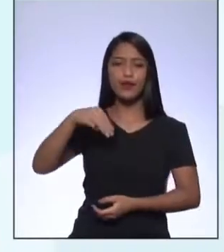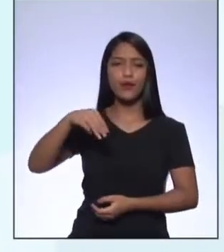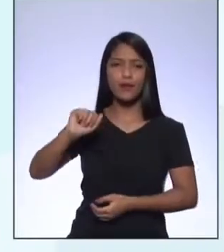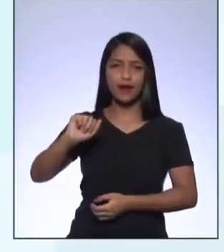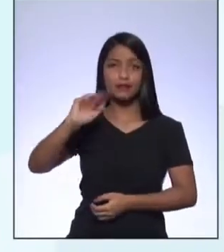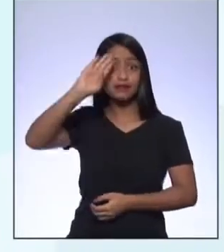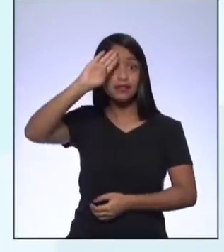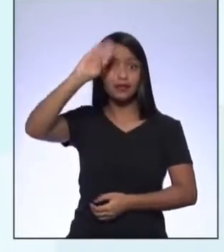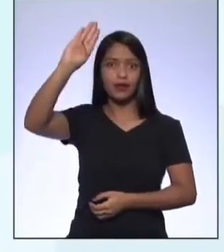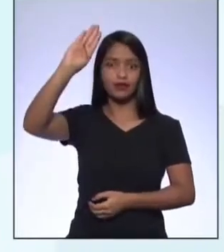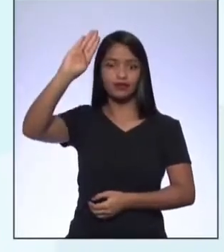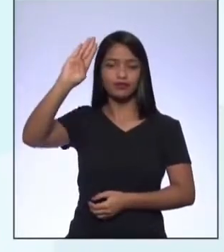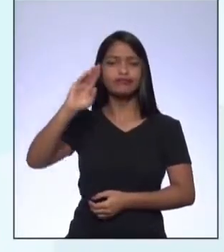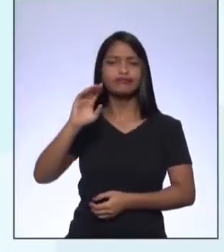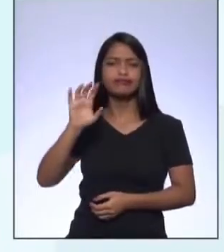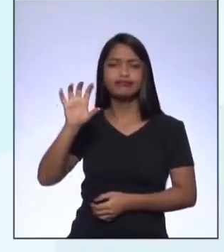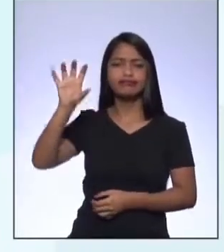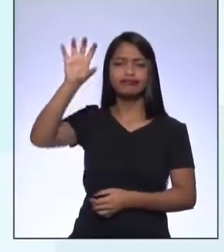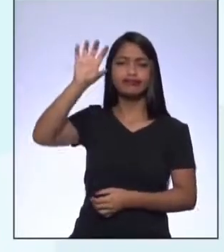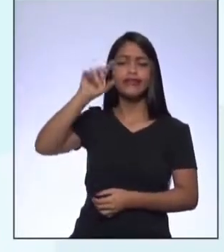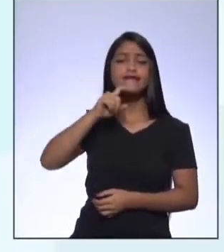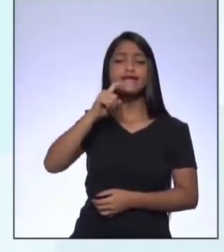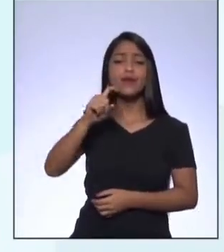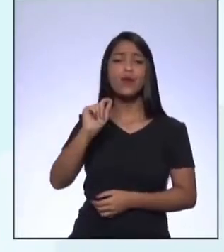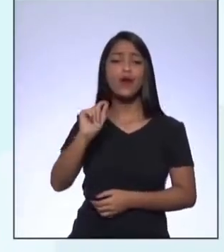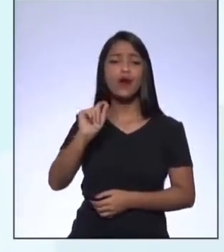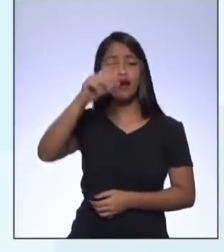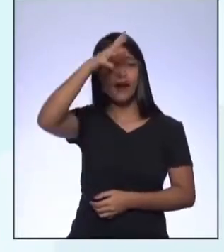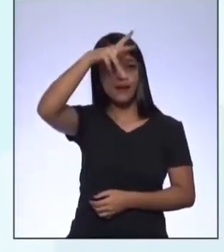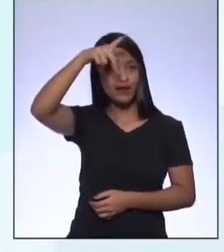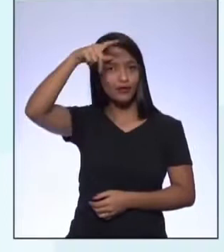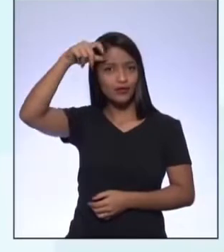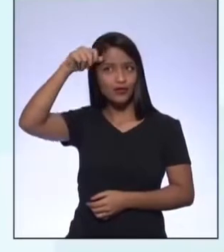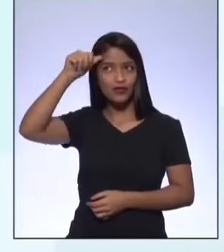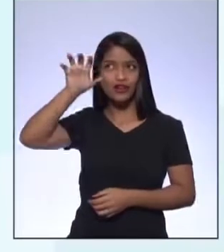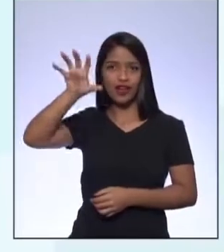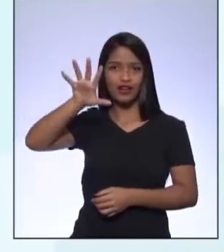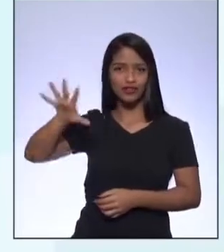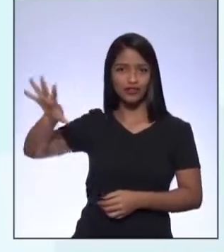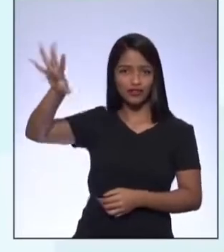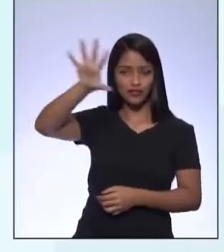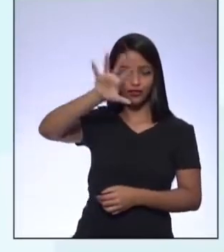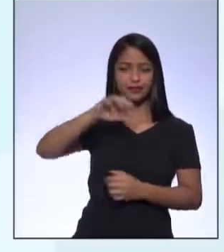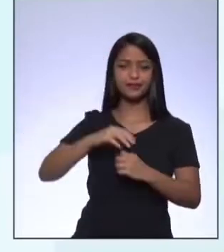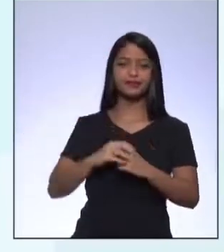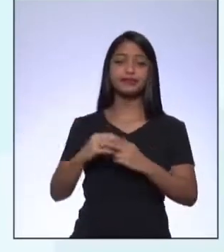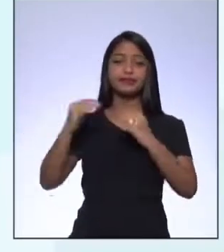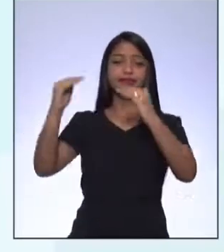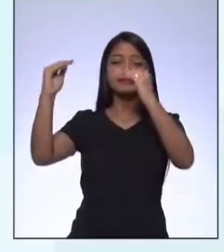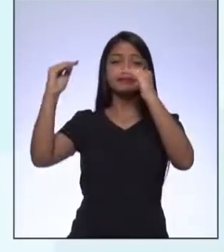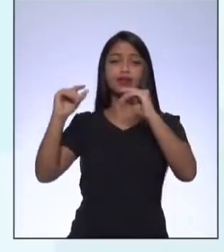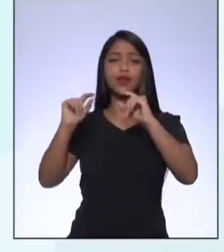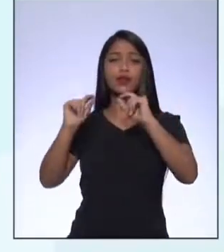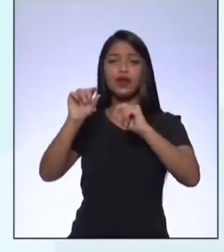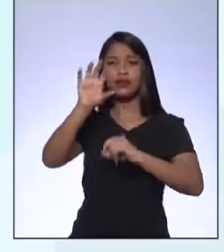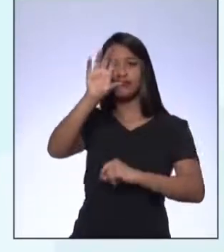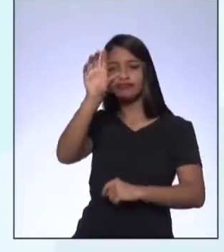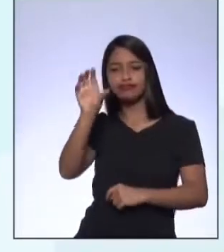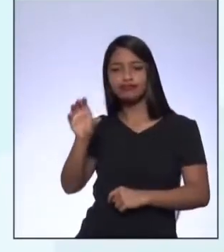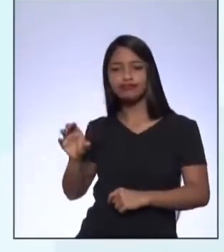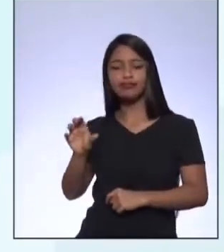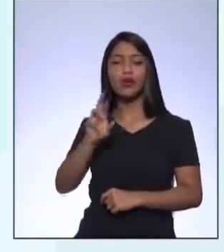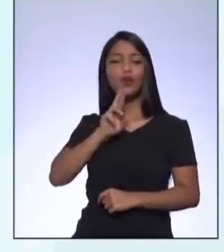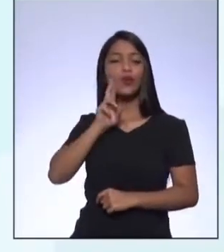ter ali em cima, ó, em verde, eu vou ter a Amazônia. Depois dessa corzinha, depois da Amazônia aí, que é o